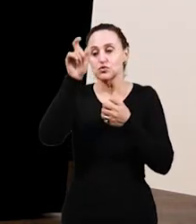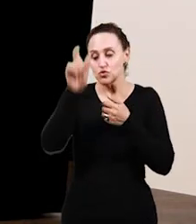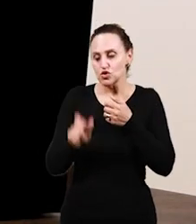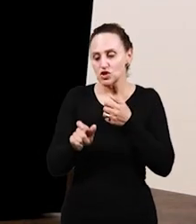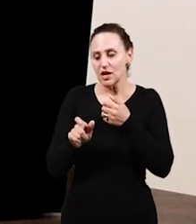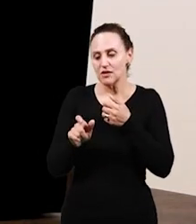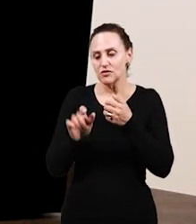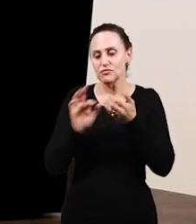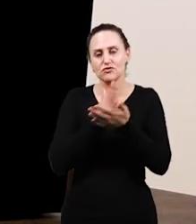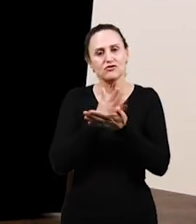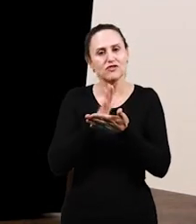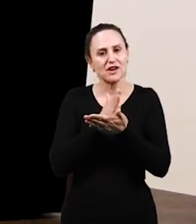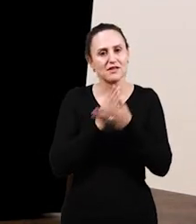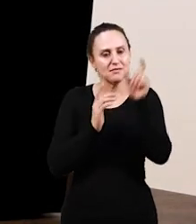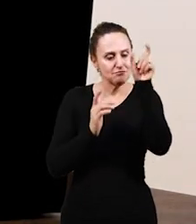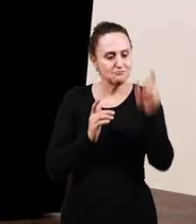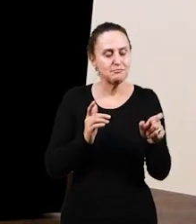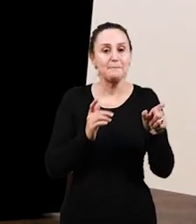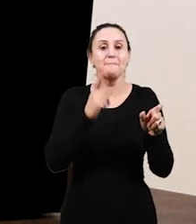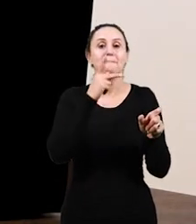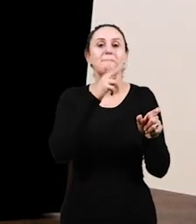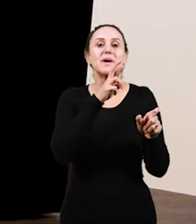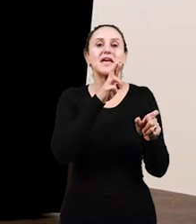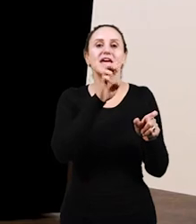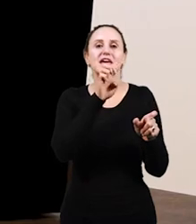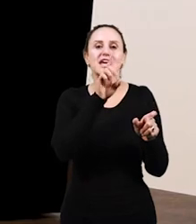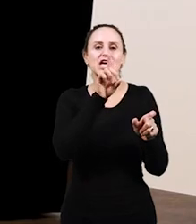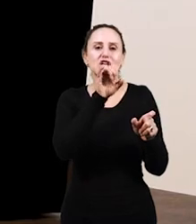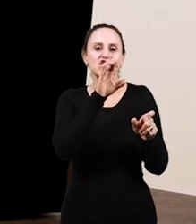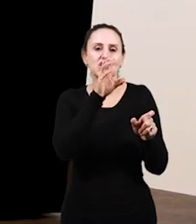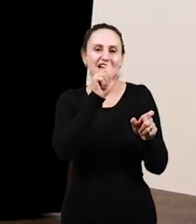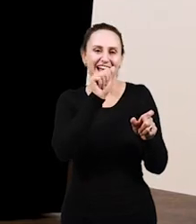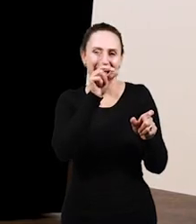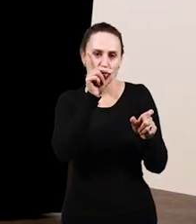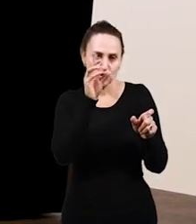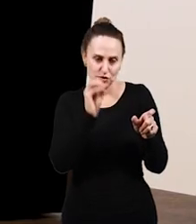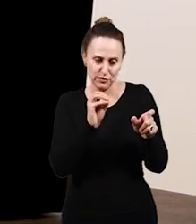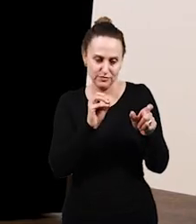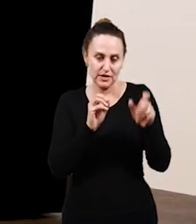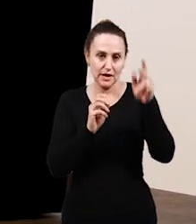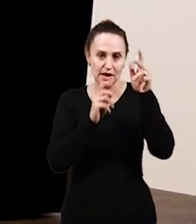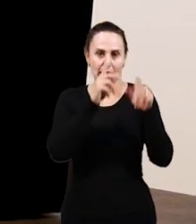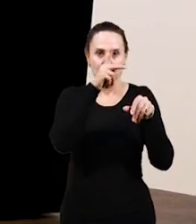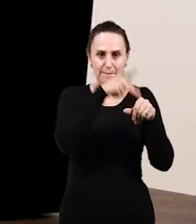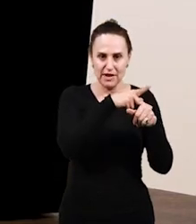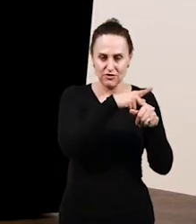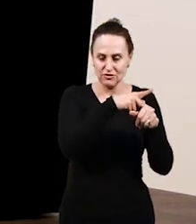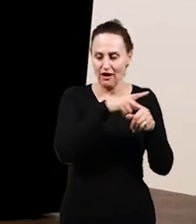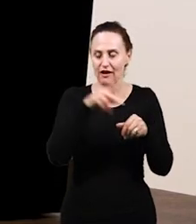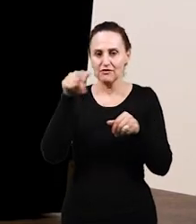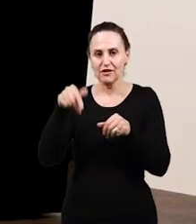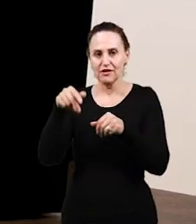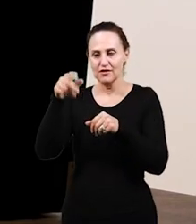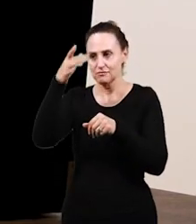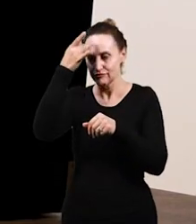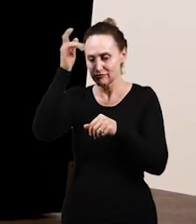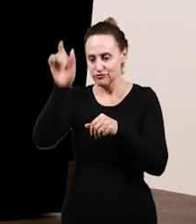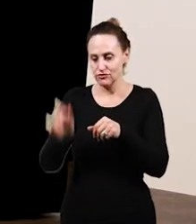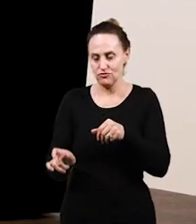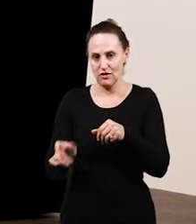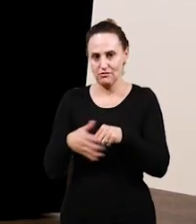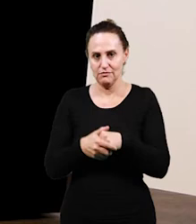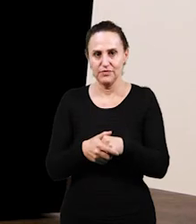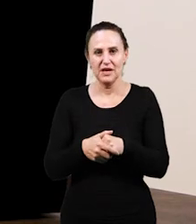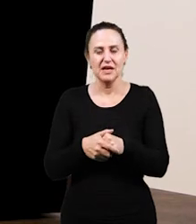você tem lá uma infinidade de frases cinco frases frases não sai 10 frases uma descontextualizada